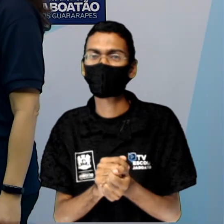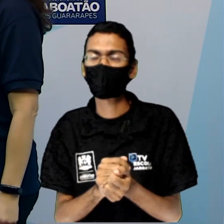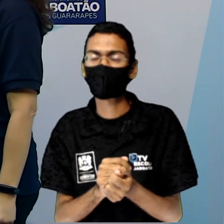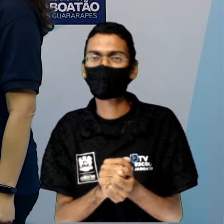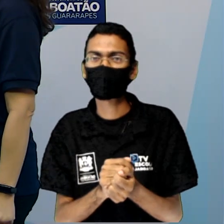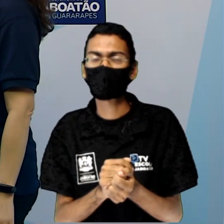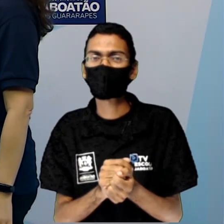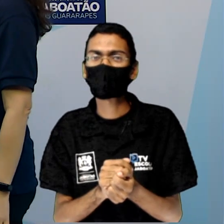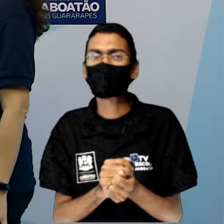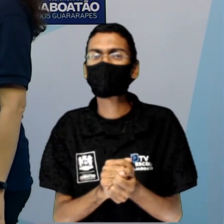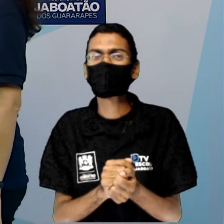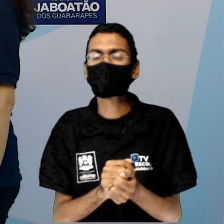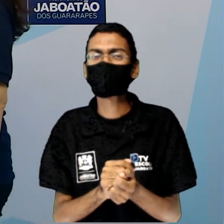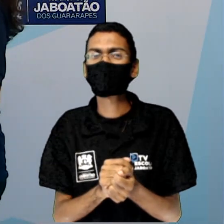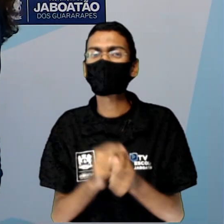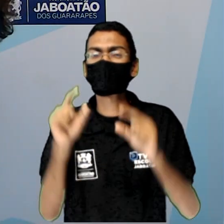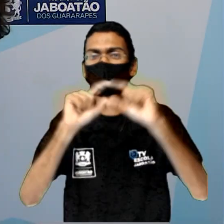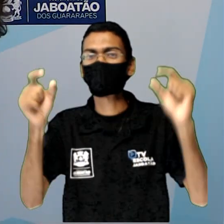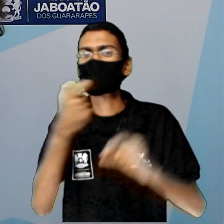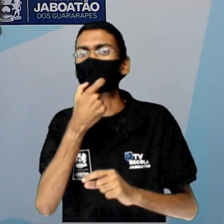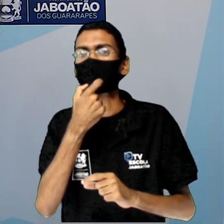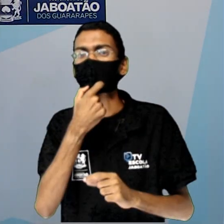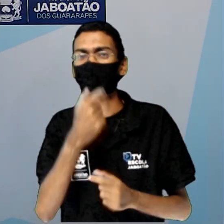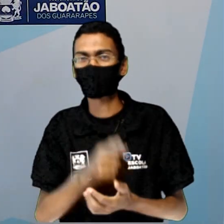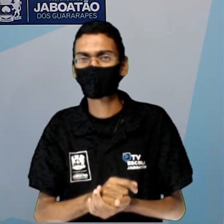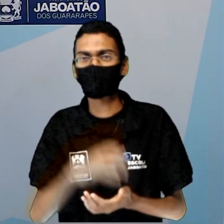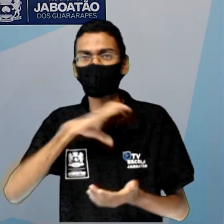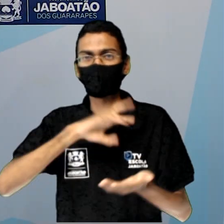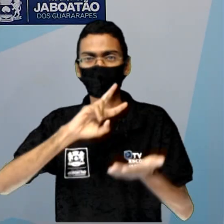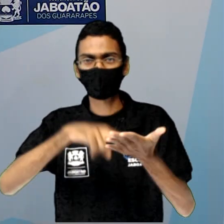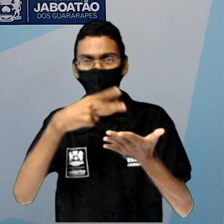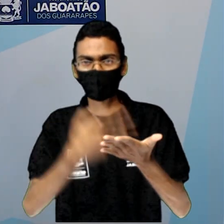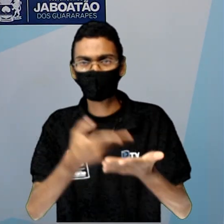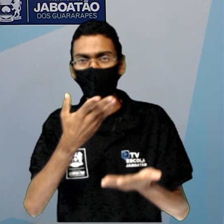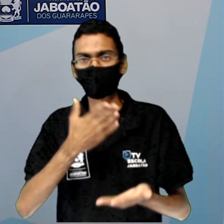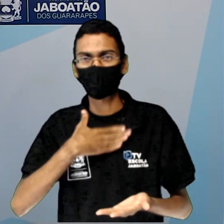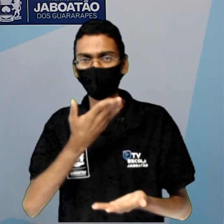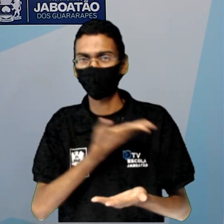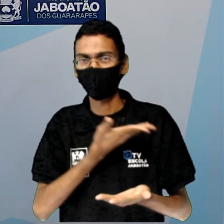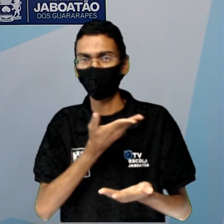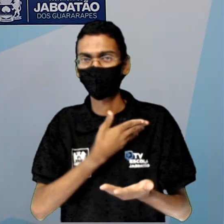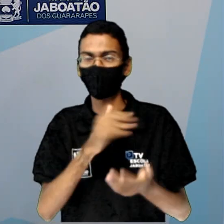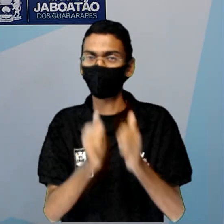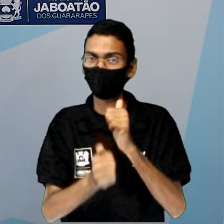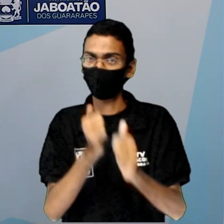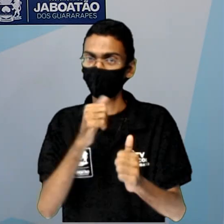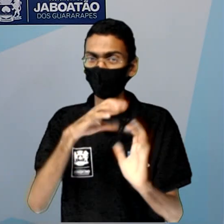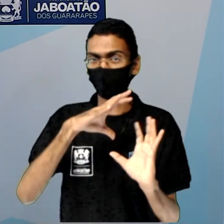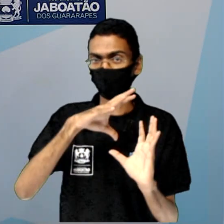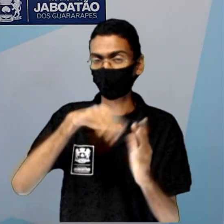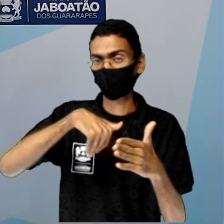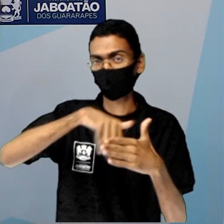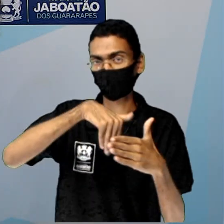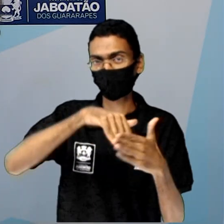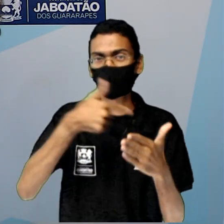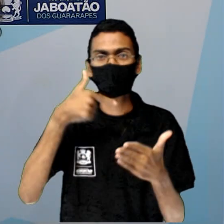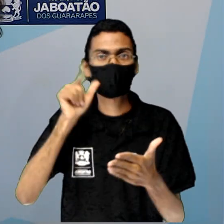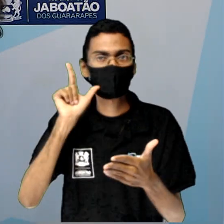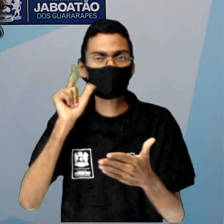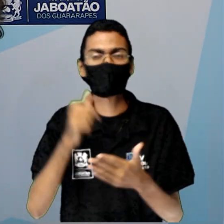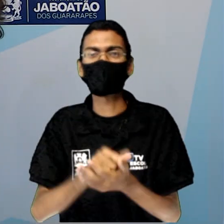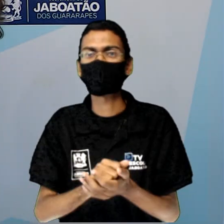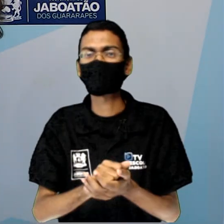My friends played soccer yesterday. Meus amigos jogaram futebol ontem. E na